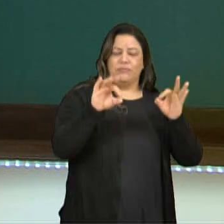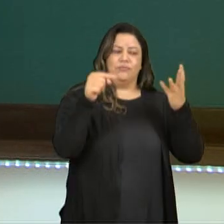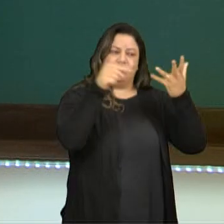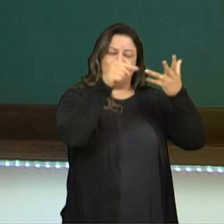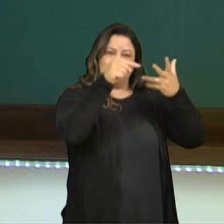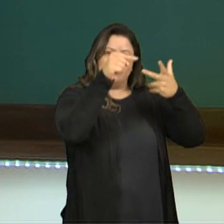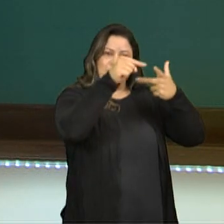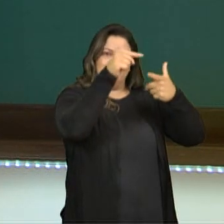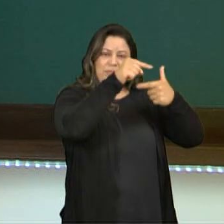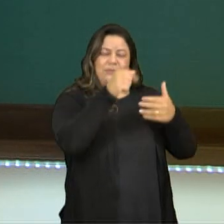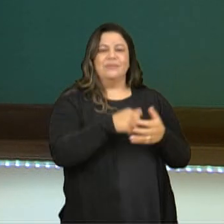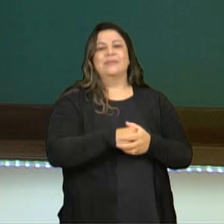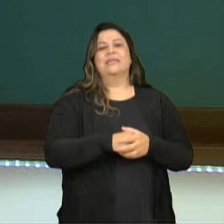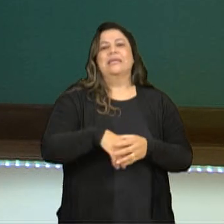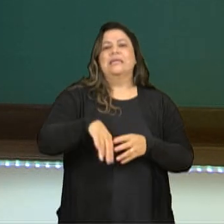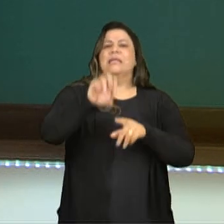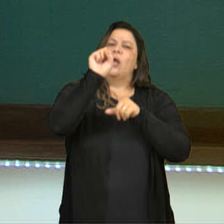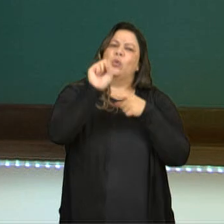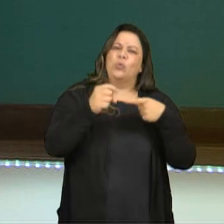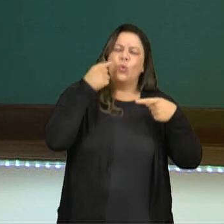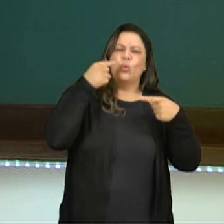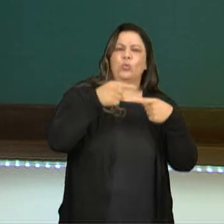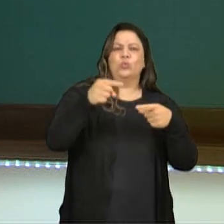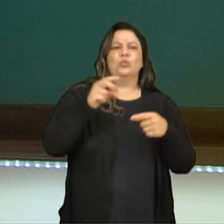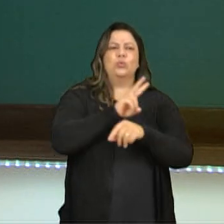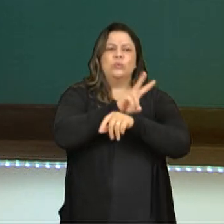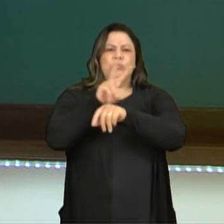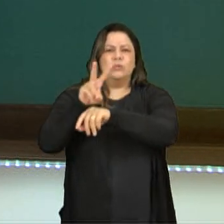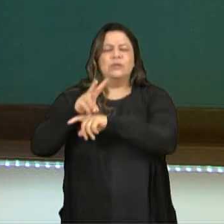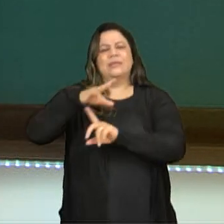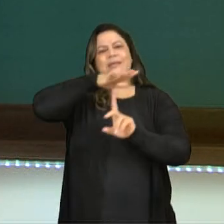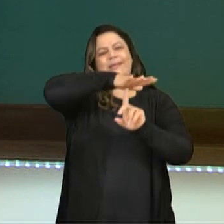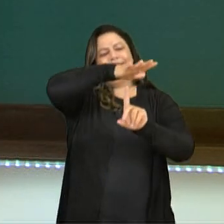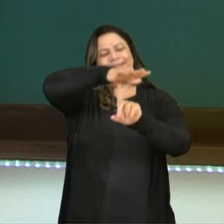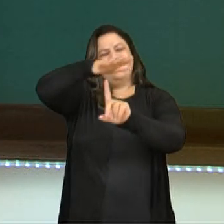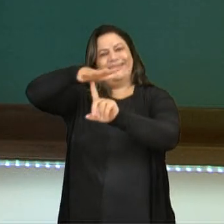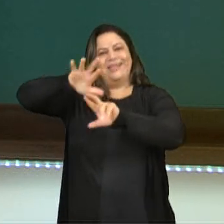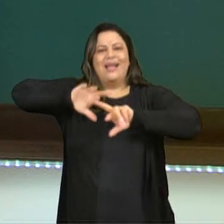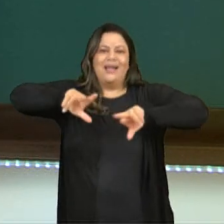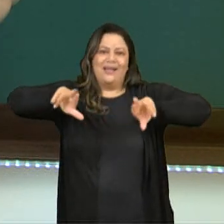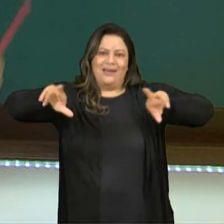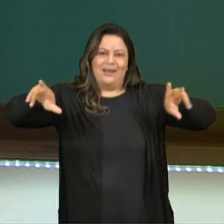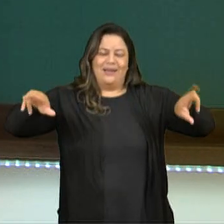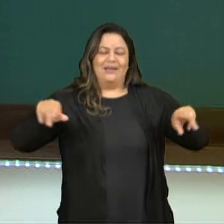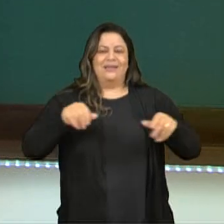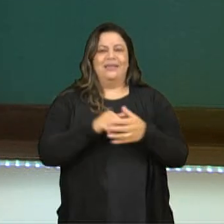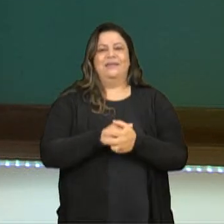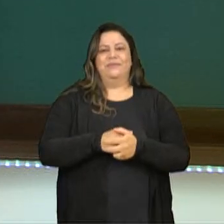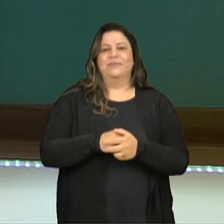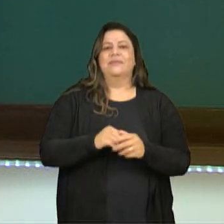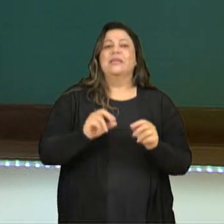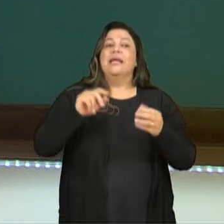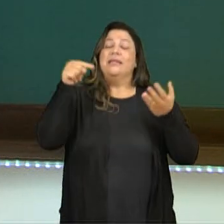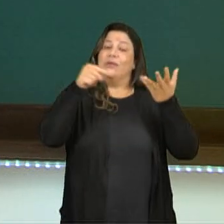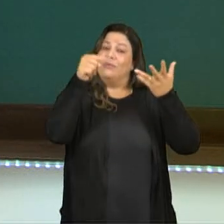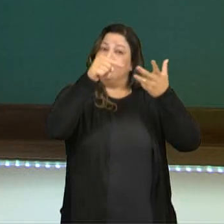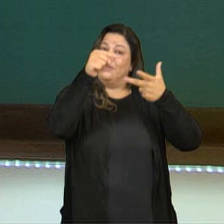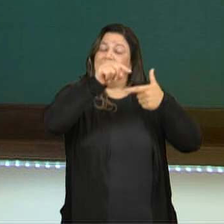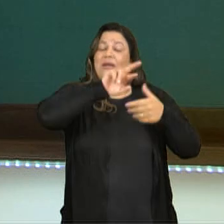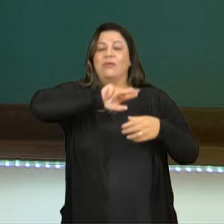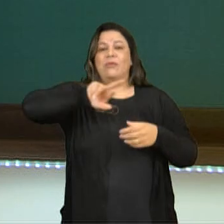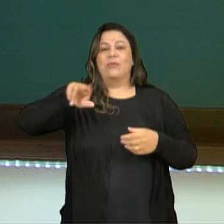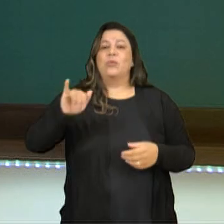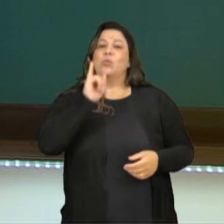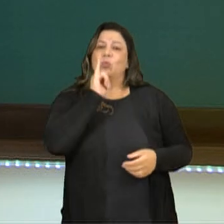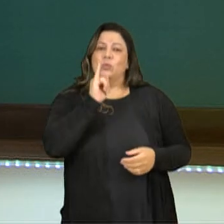Piraí do Sul, da Reserva Biológica das Araucárias, da Estação Ecológica de Guaraqueçaba, são alguns